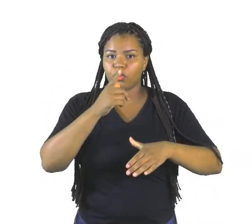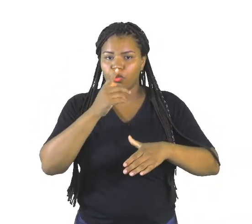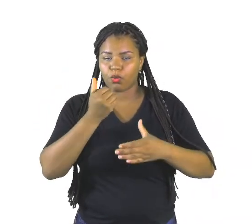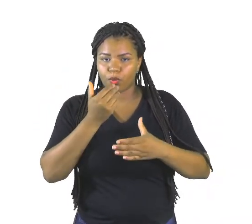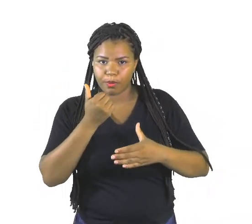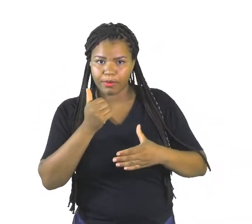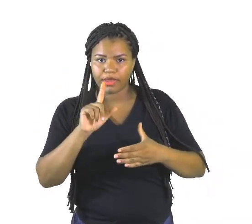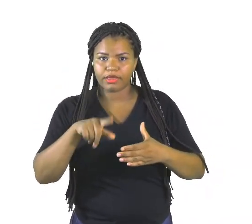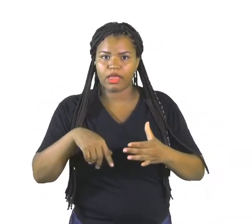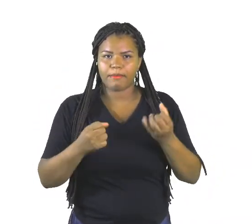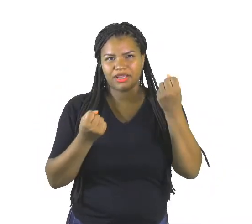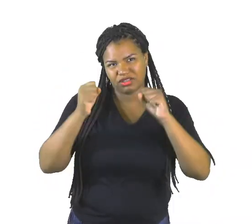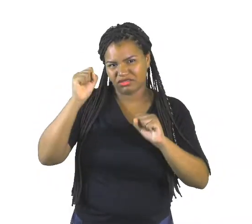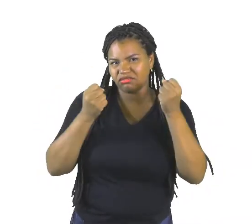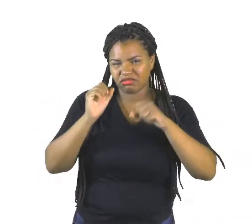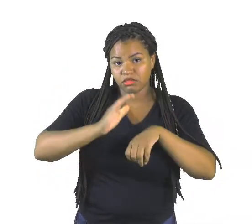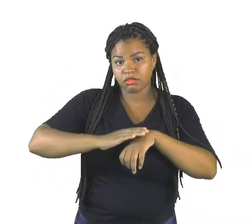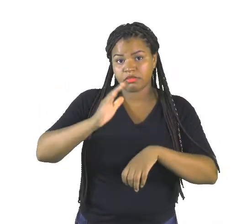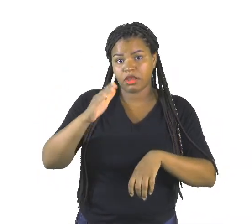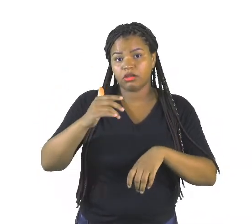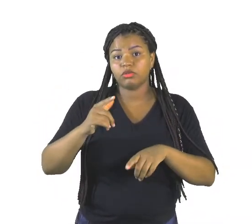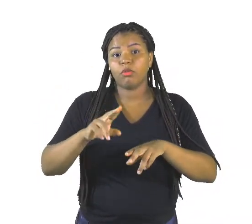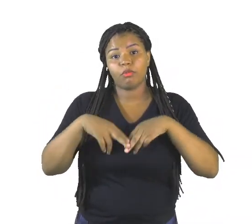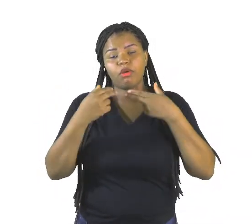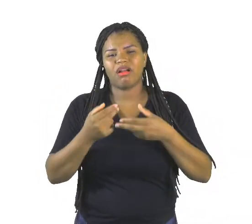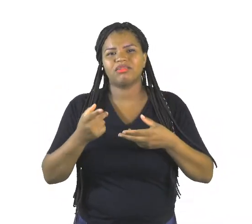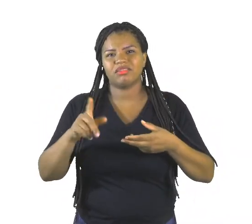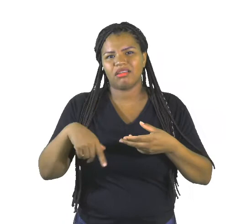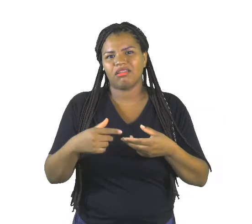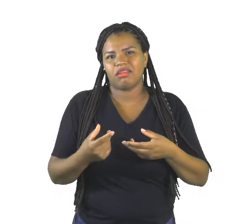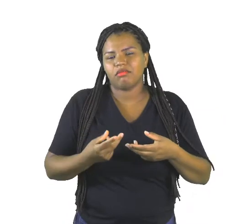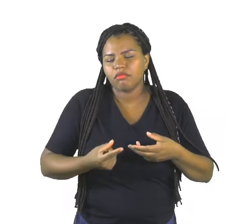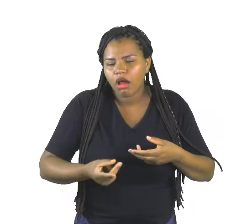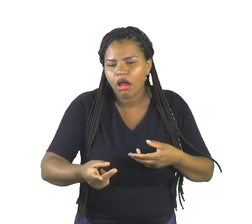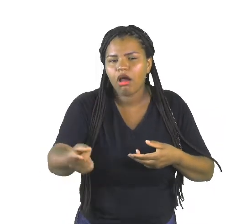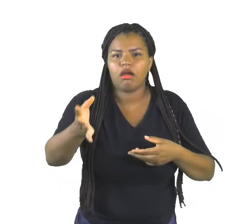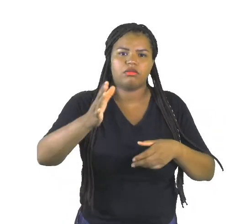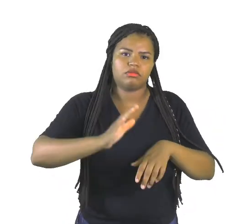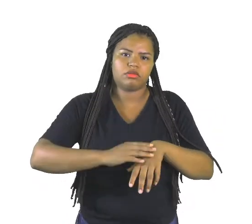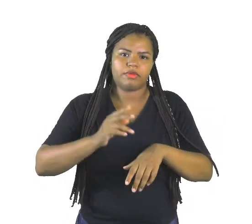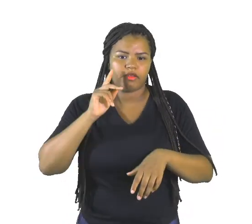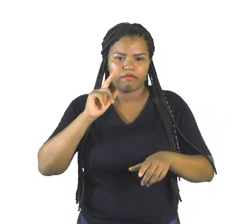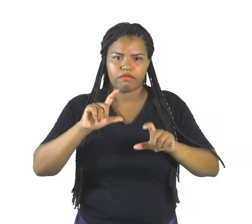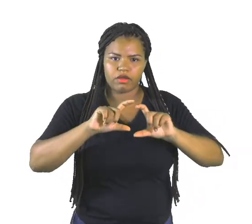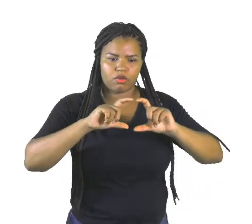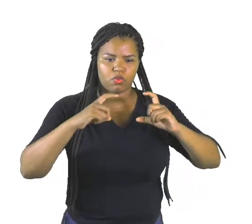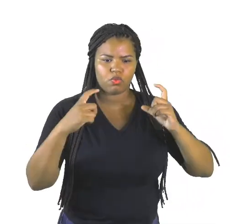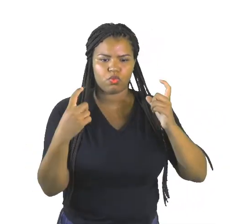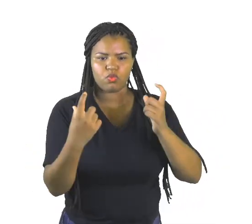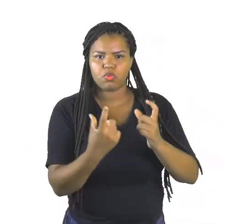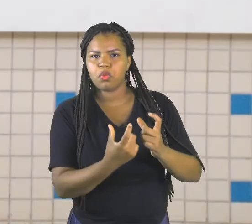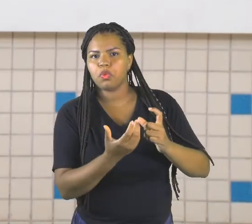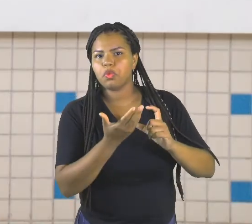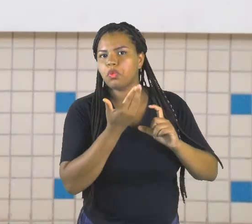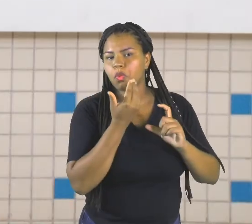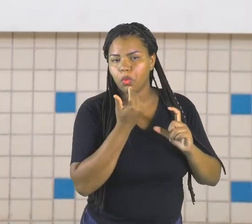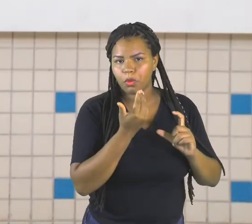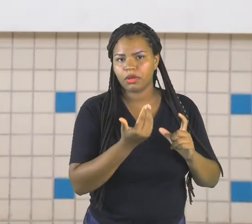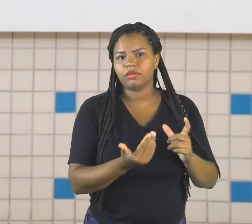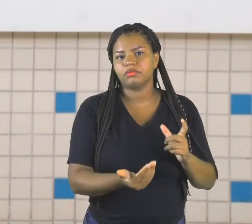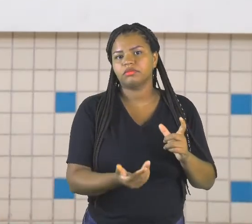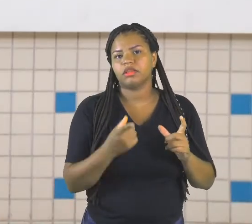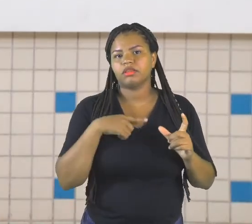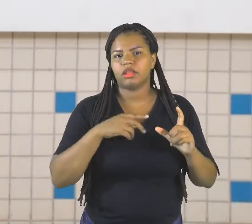industrializados, para que eles durem mais tempo. Se você for olhar no rótulo de um alimento, você vai ver lá que tem